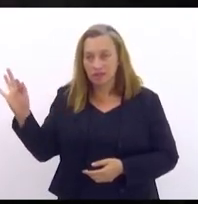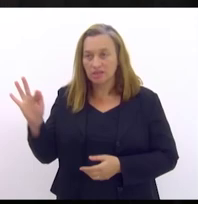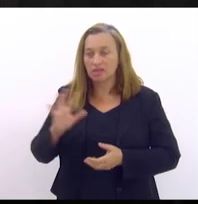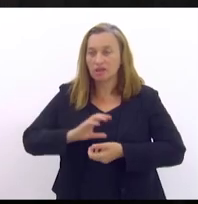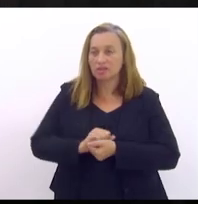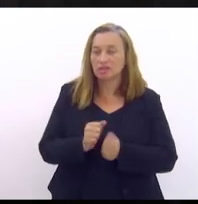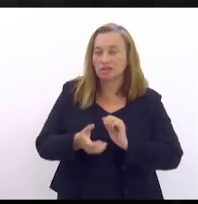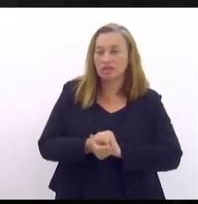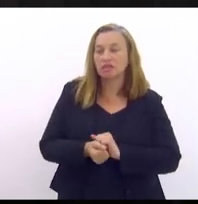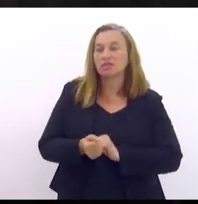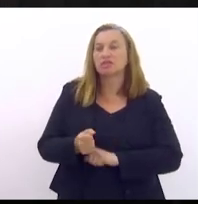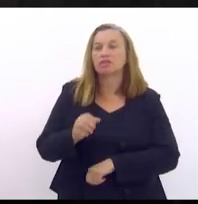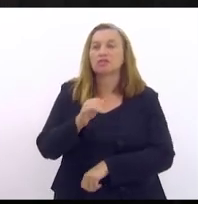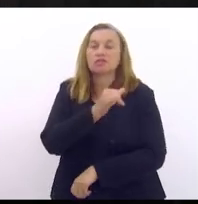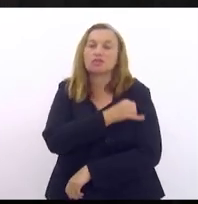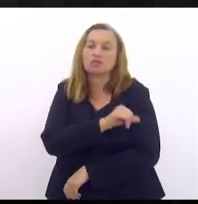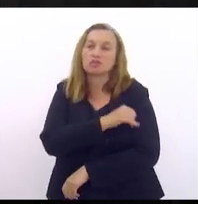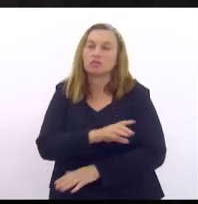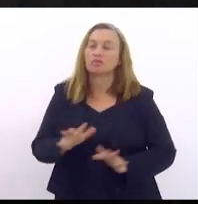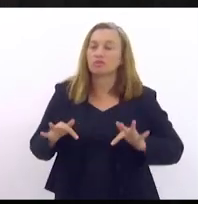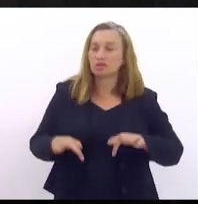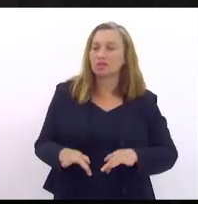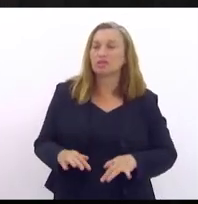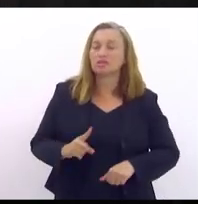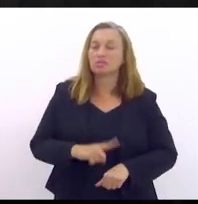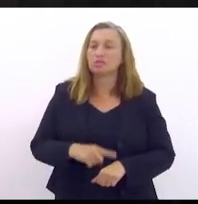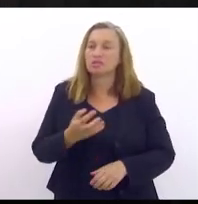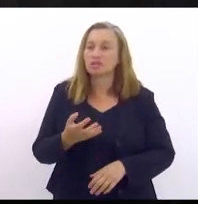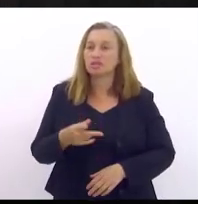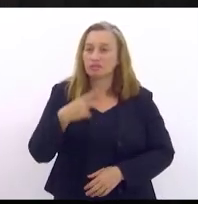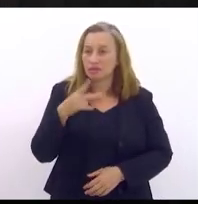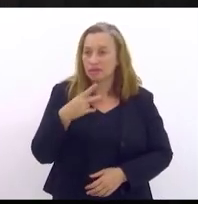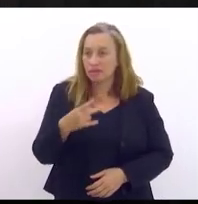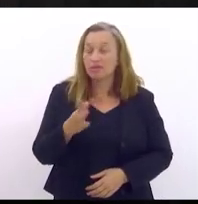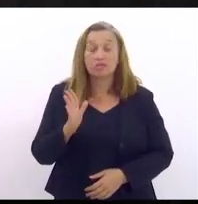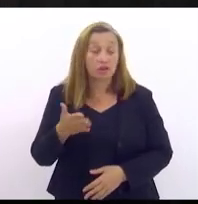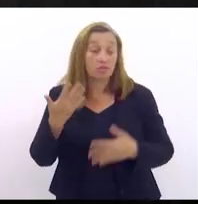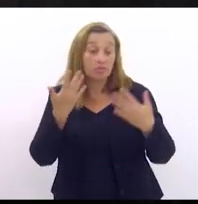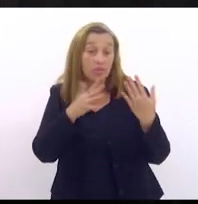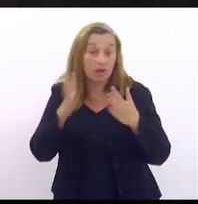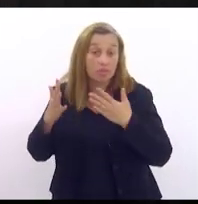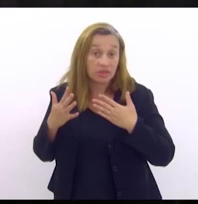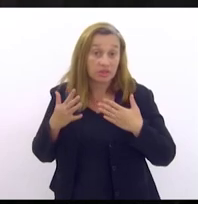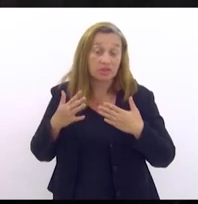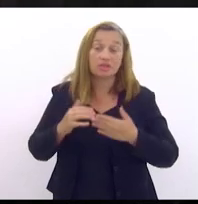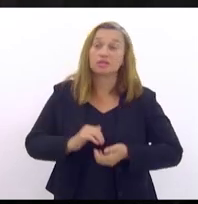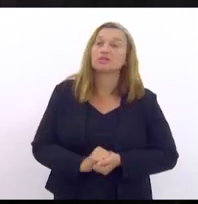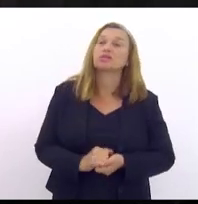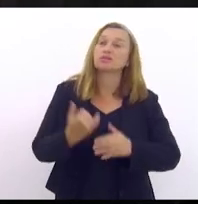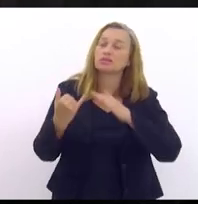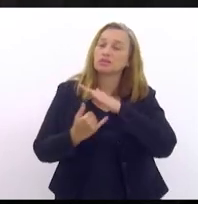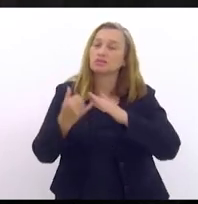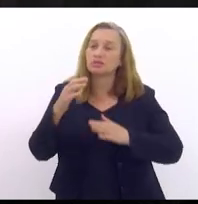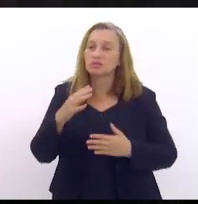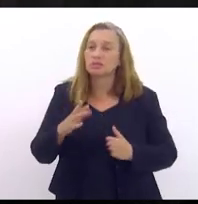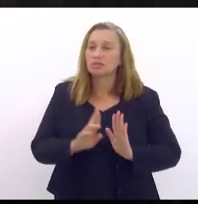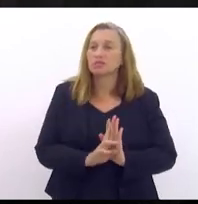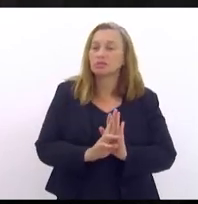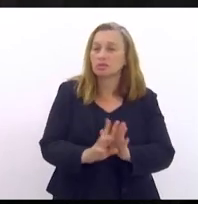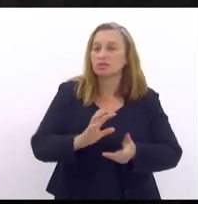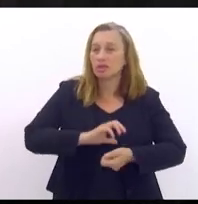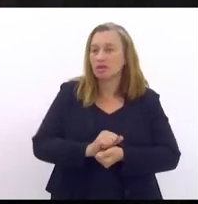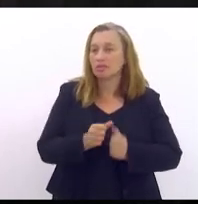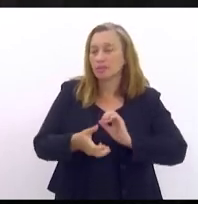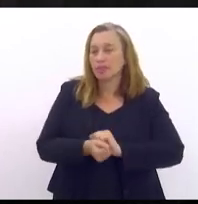Artesanato do Rio de Janeiro. E, para finalizar este momento, eu queria citar, já saudando as entidades de representação do artesanato que